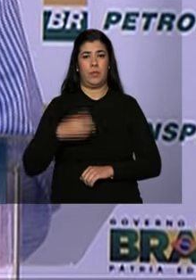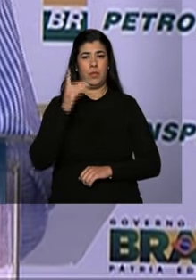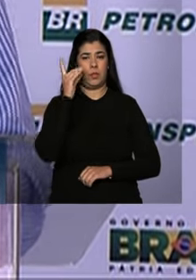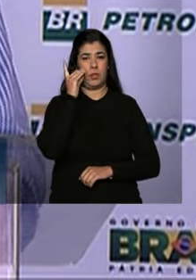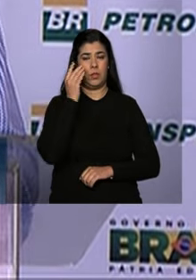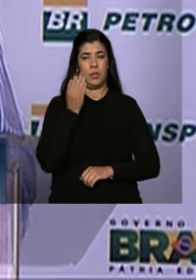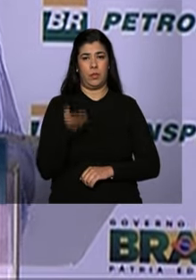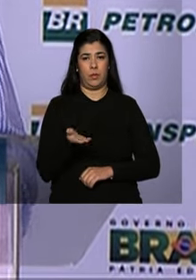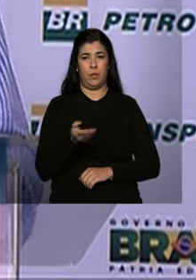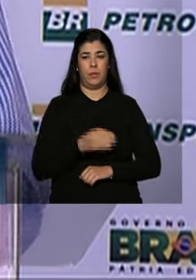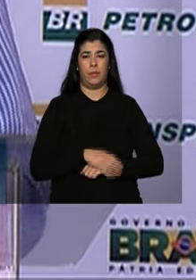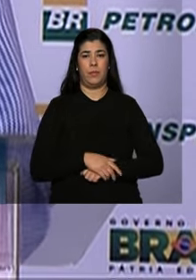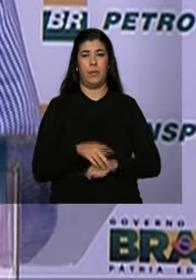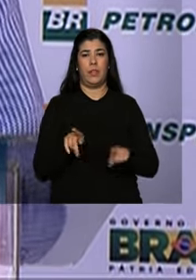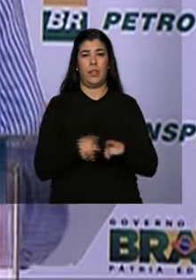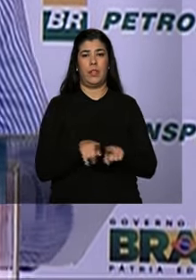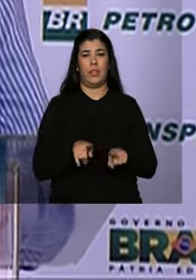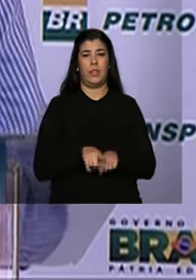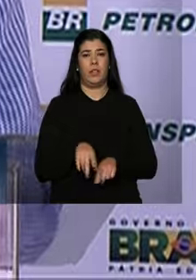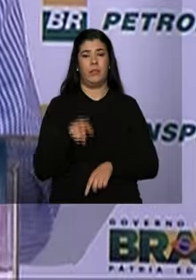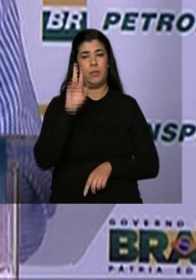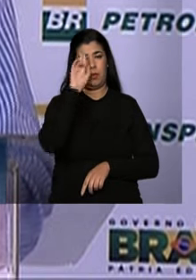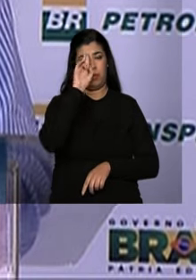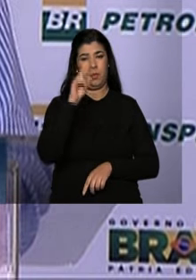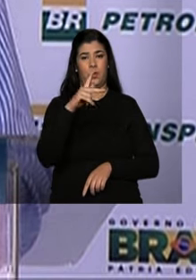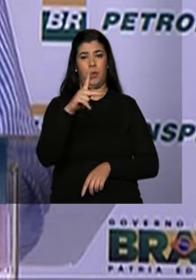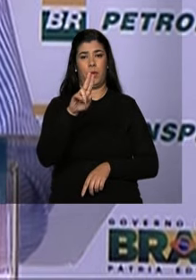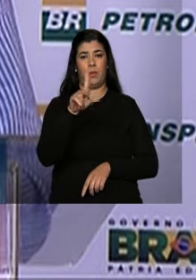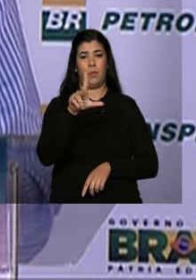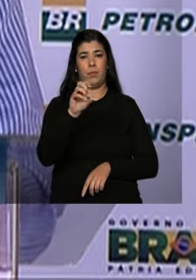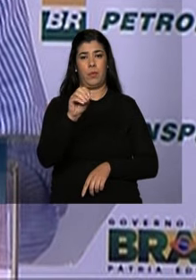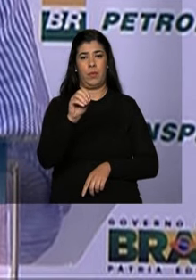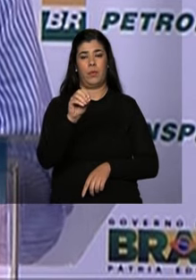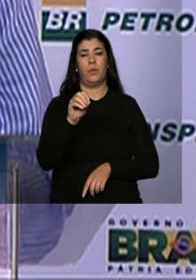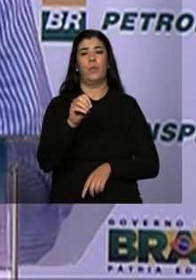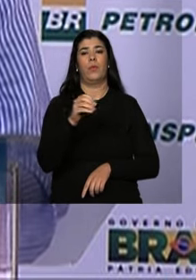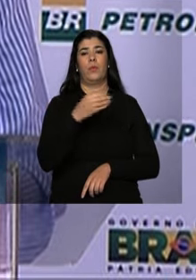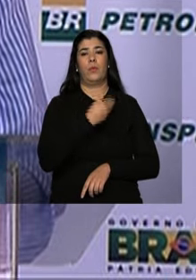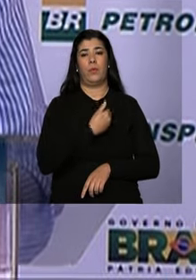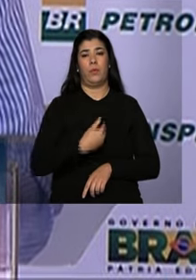Rousseff, o senhor Paulo Câmara, governador do estado de Pernambuco,